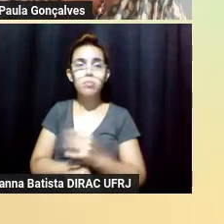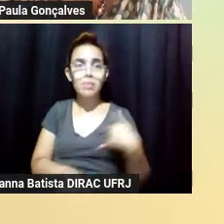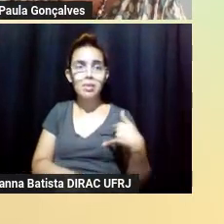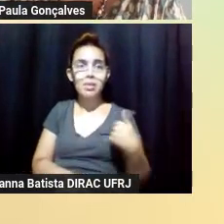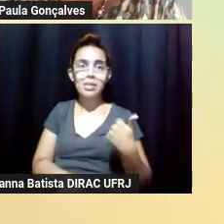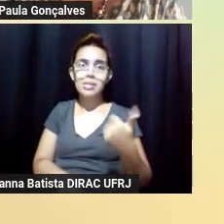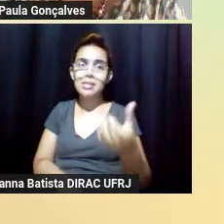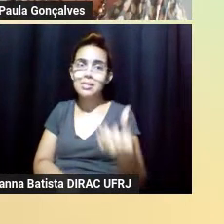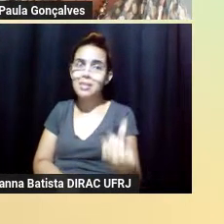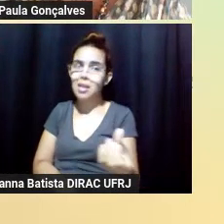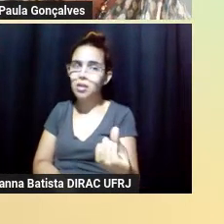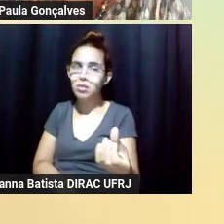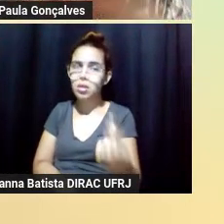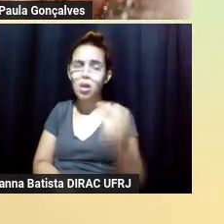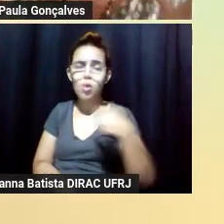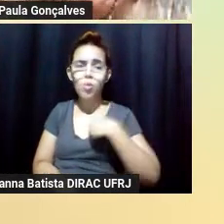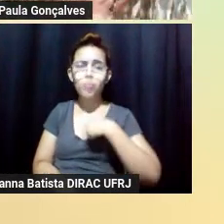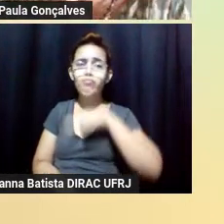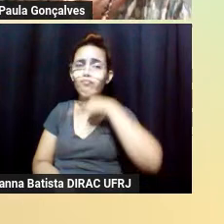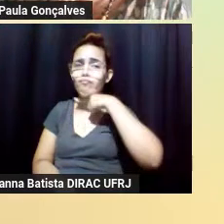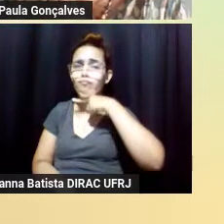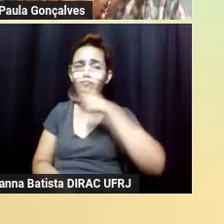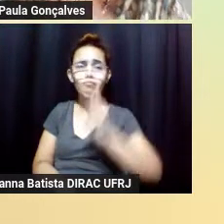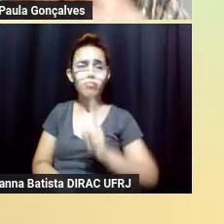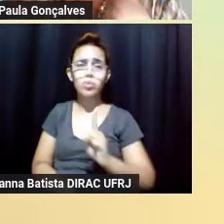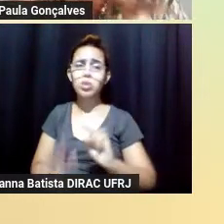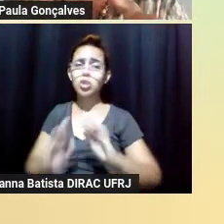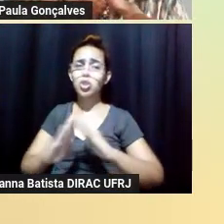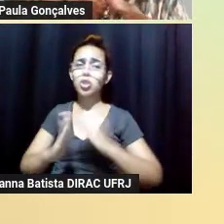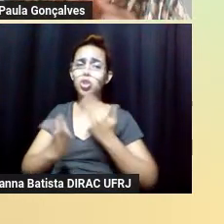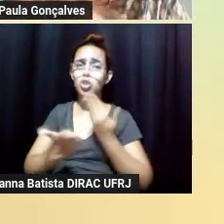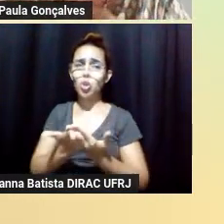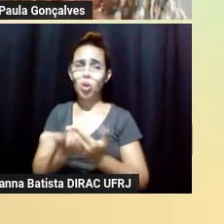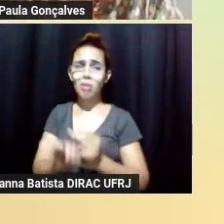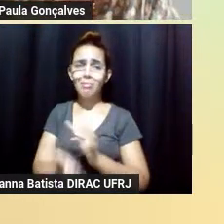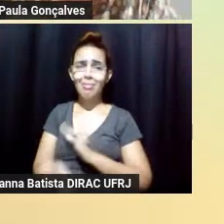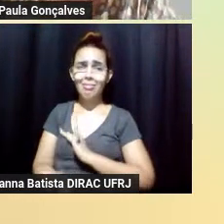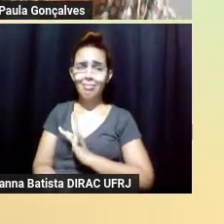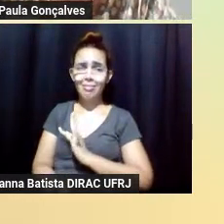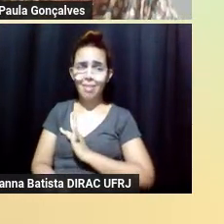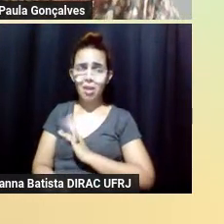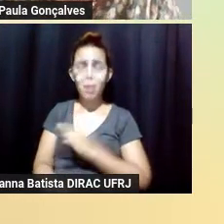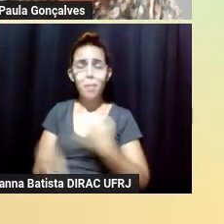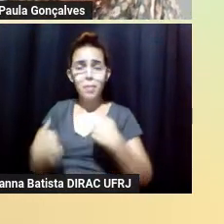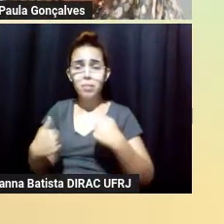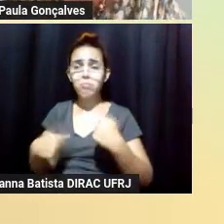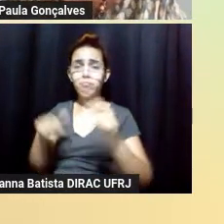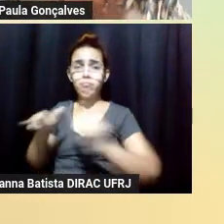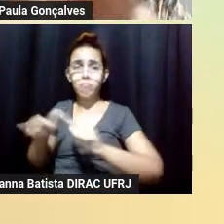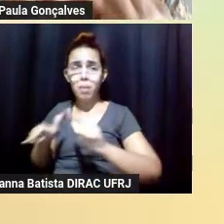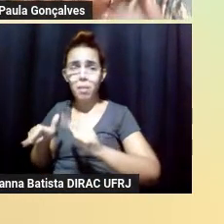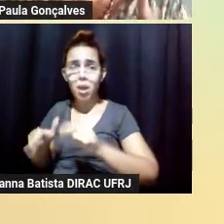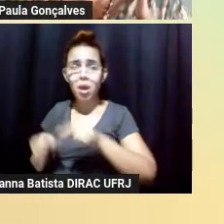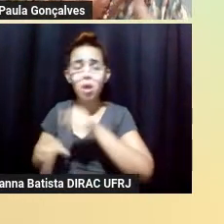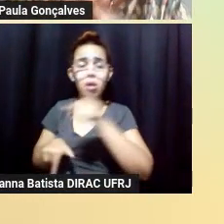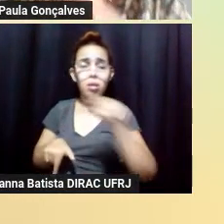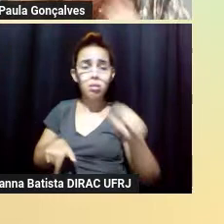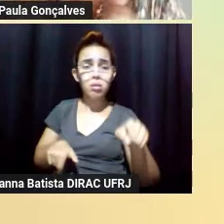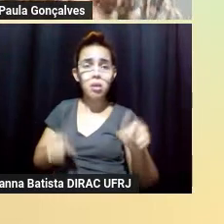vou trabalhar. E aí aparece a minha primeira escolha. Eu tenho que trabalhar, eu tenho que fazer um vestibular. E quando eu entro para a